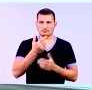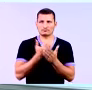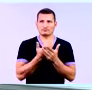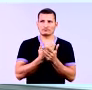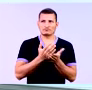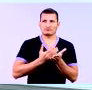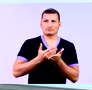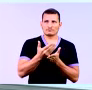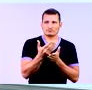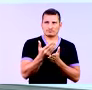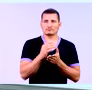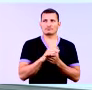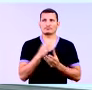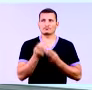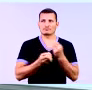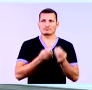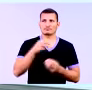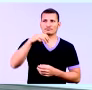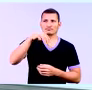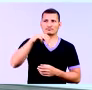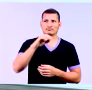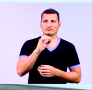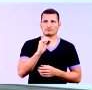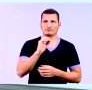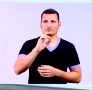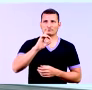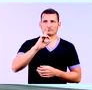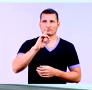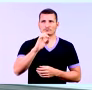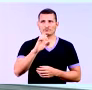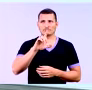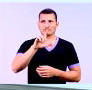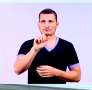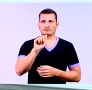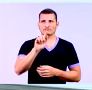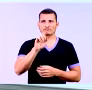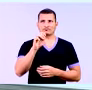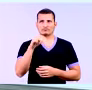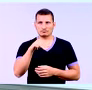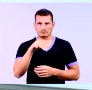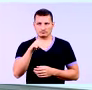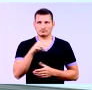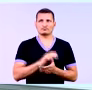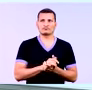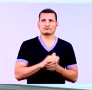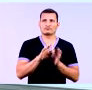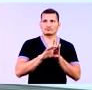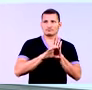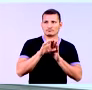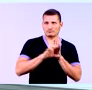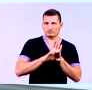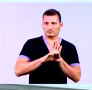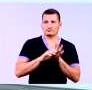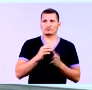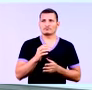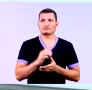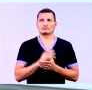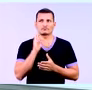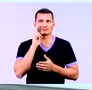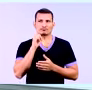a conversar sobre a modelagem de dados, e aí nós trabalhamos no nível conceitual de modelagem, onde nós vimos o